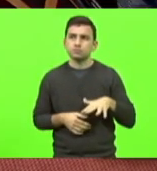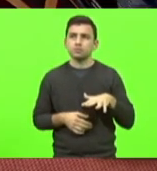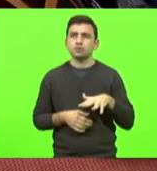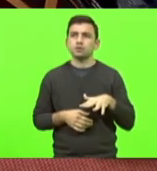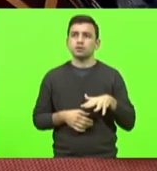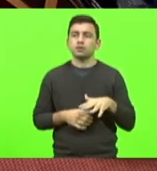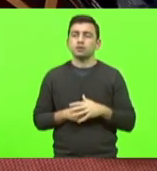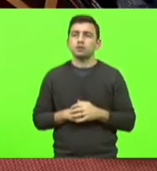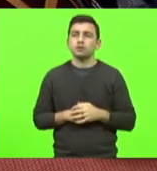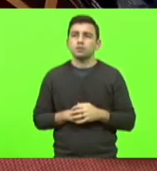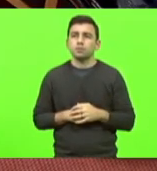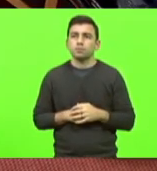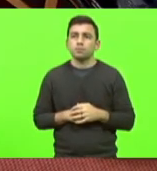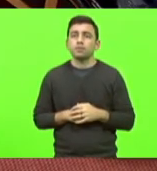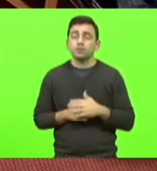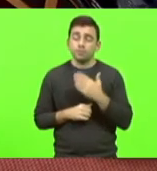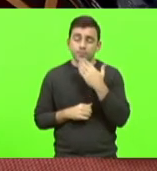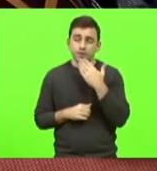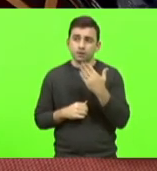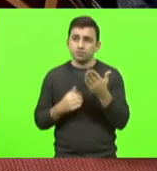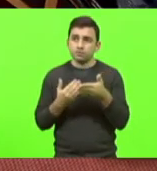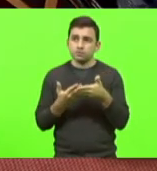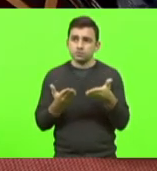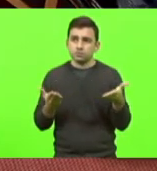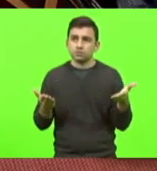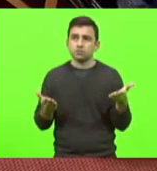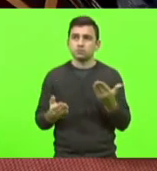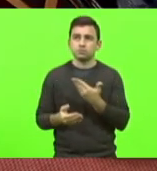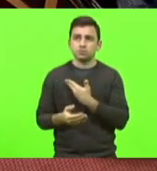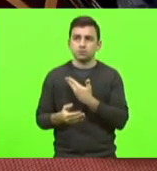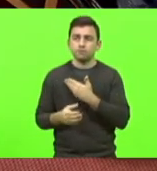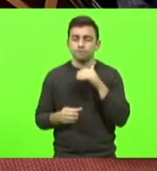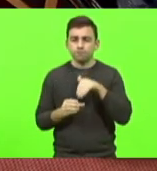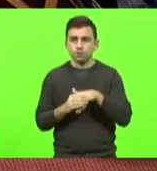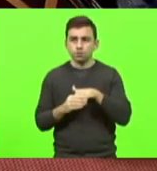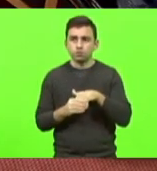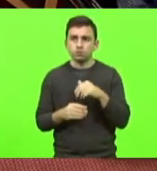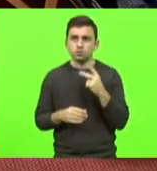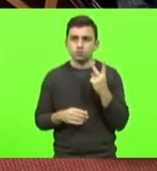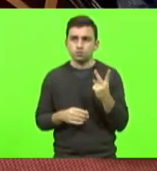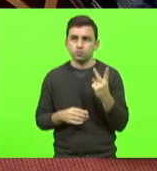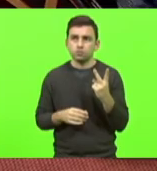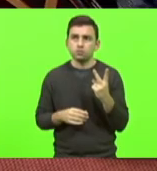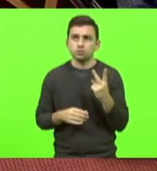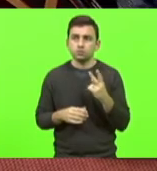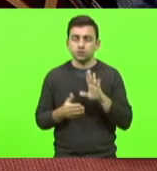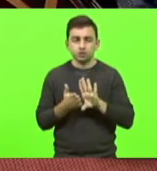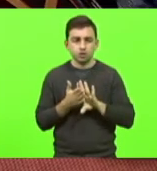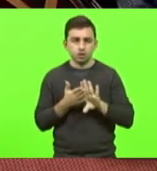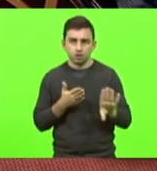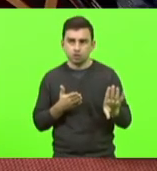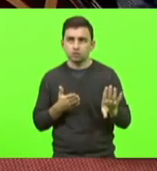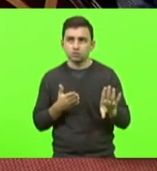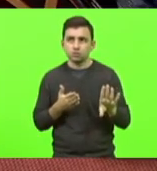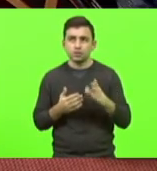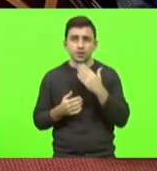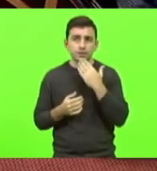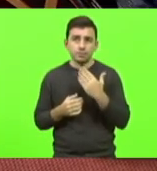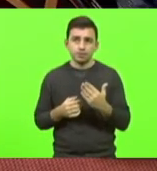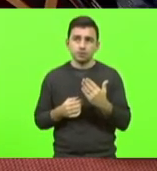maneira de ver por isso peço a todos os colegas volto Dois que rejeite um requerimento apesar da Boa intenção